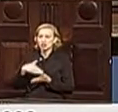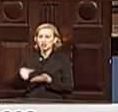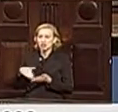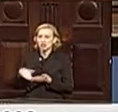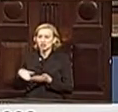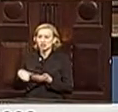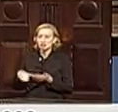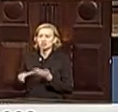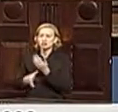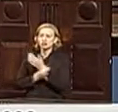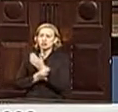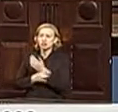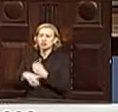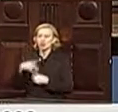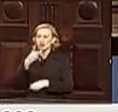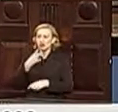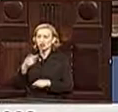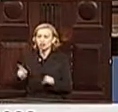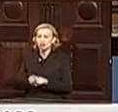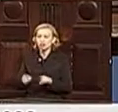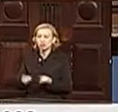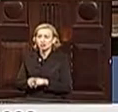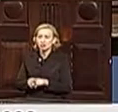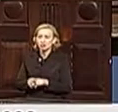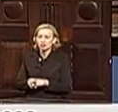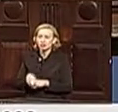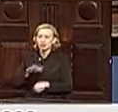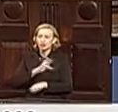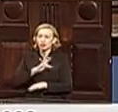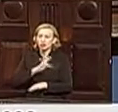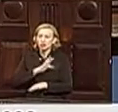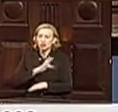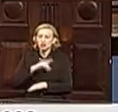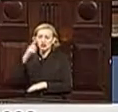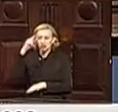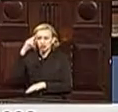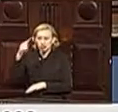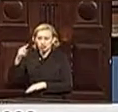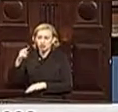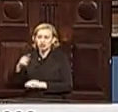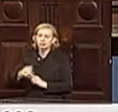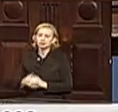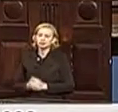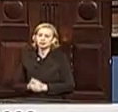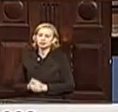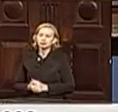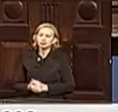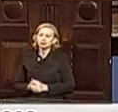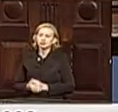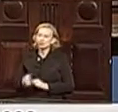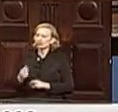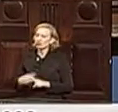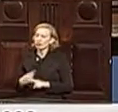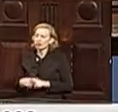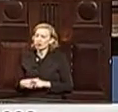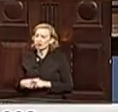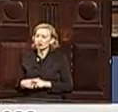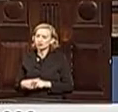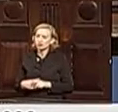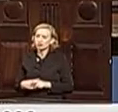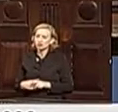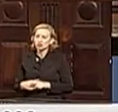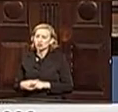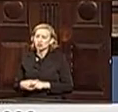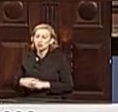de quem comanda a Polícia Militar do Estado do Rio de Janeiro. Porque não é possível que não